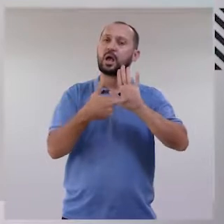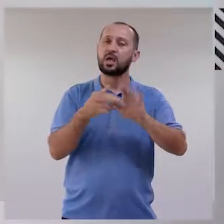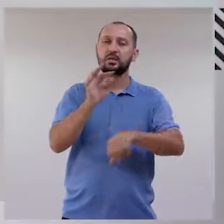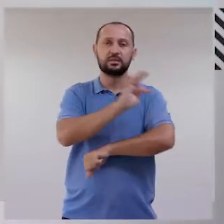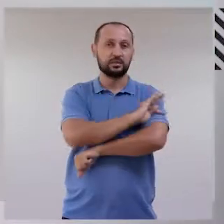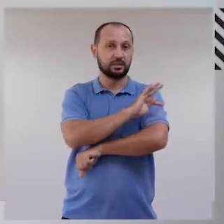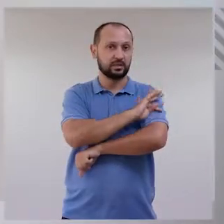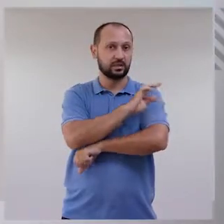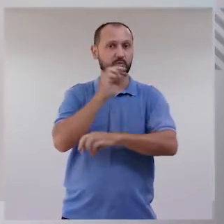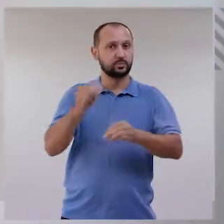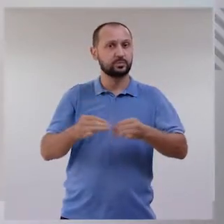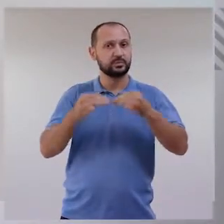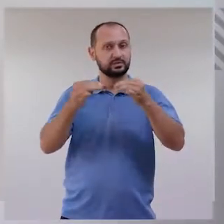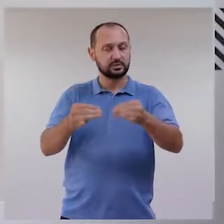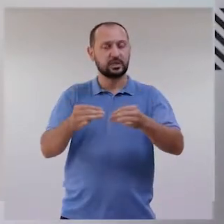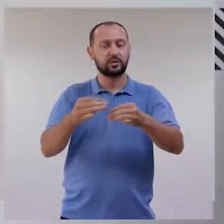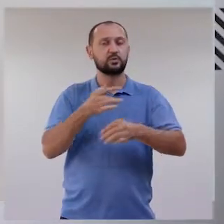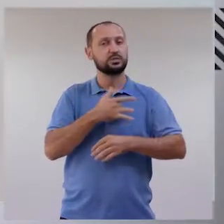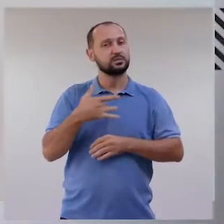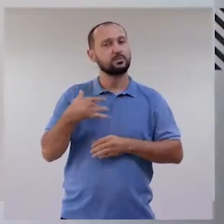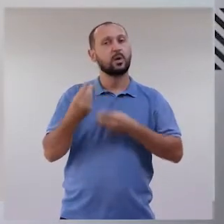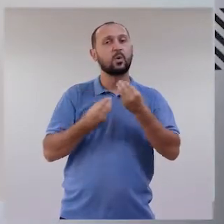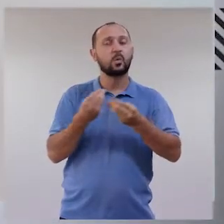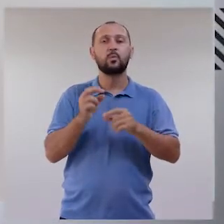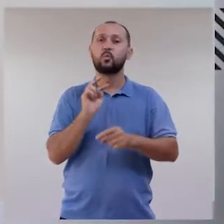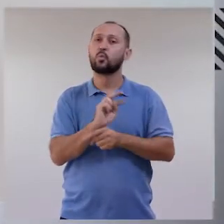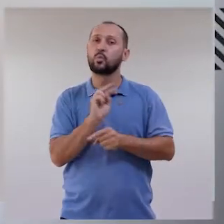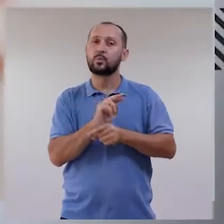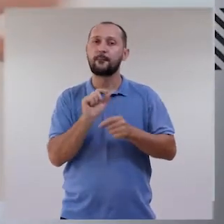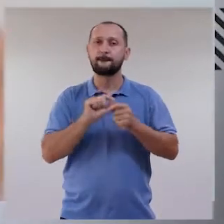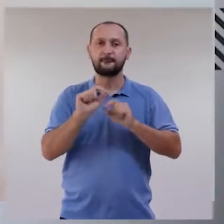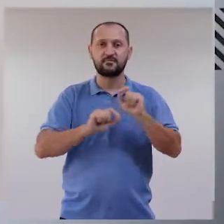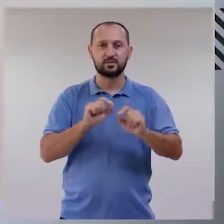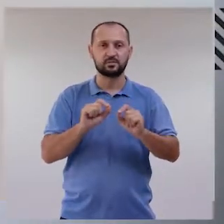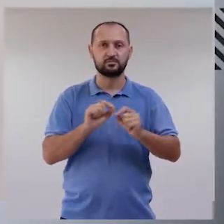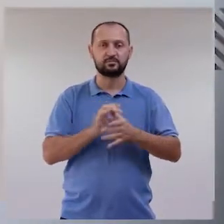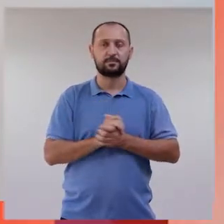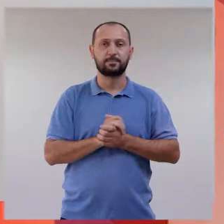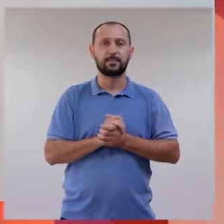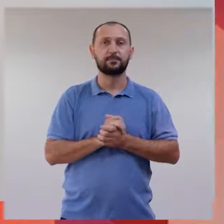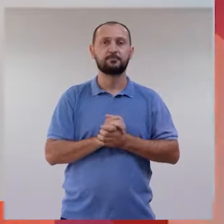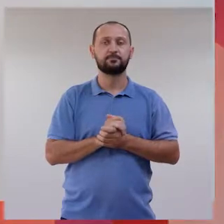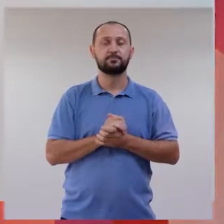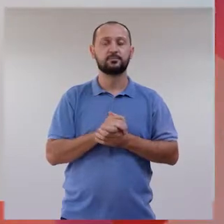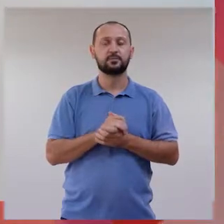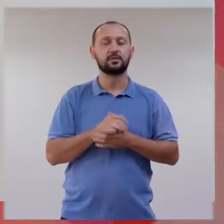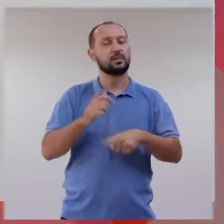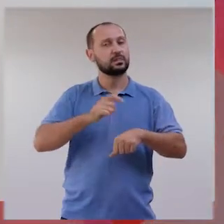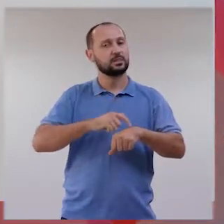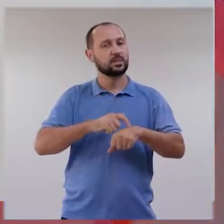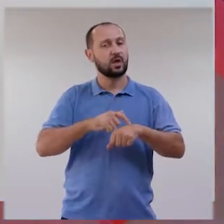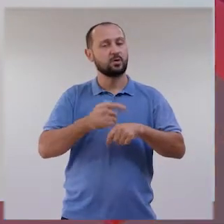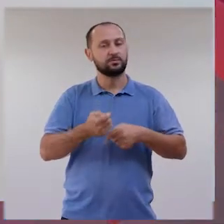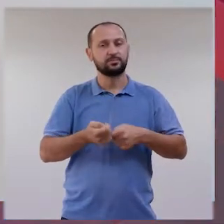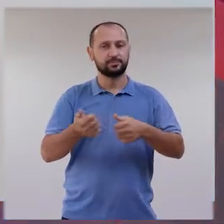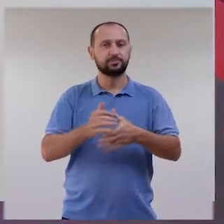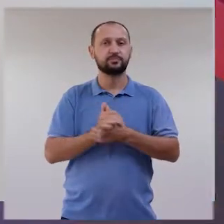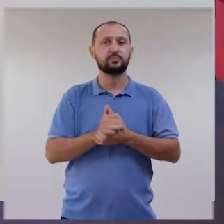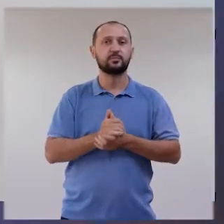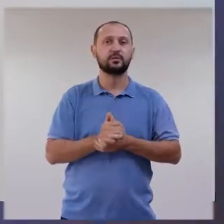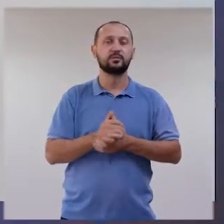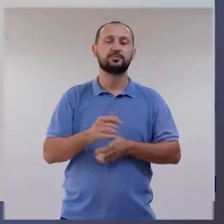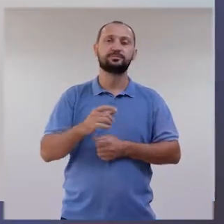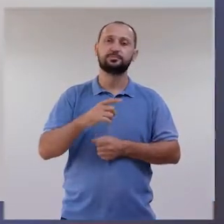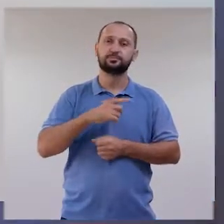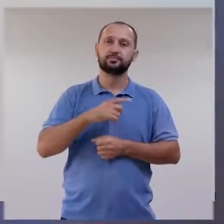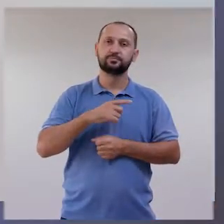técnicas do Ministério da Saúde, né, com relação aos cuidados que devem ser tomados no processo de doação e